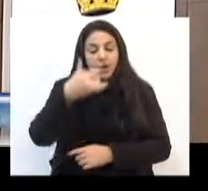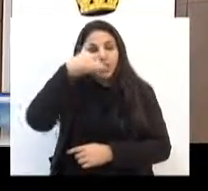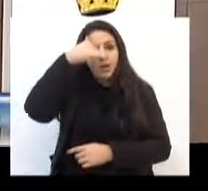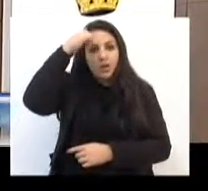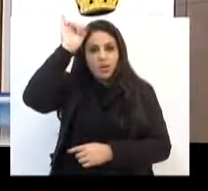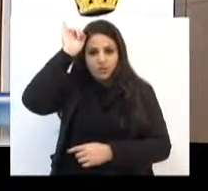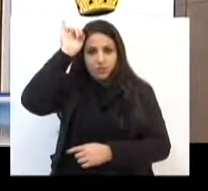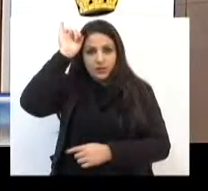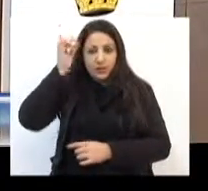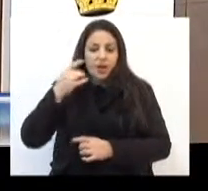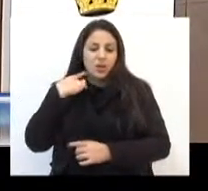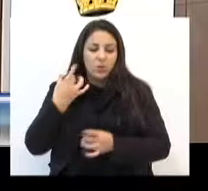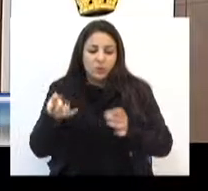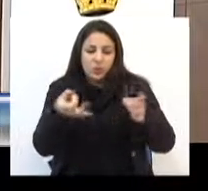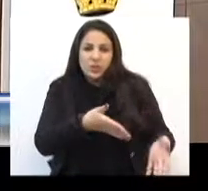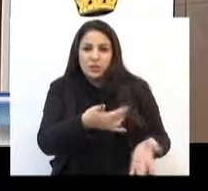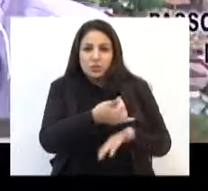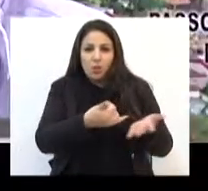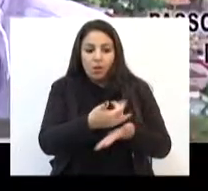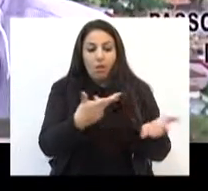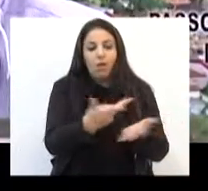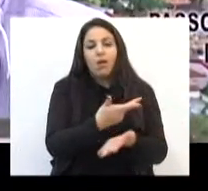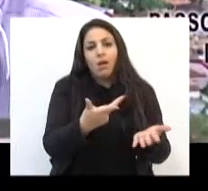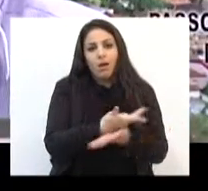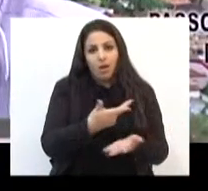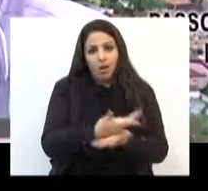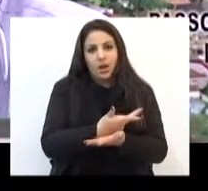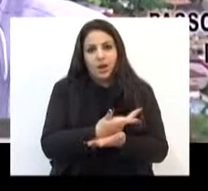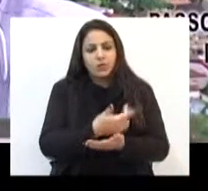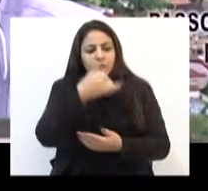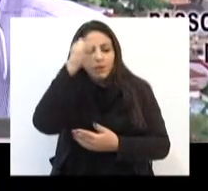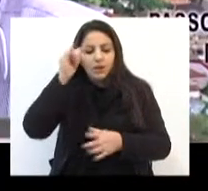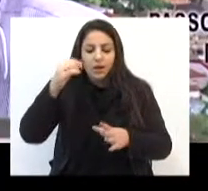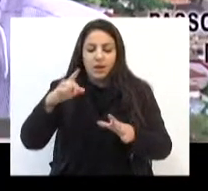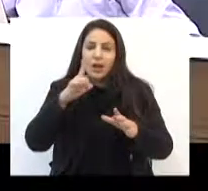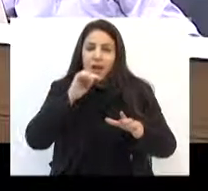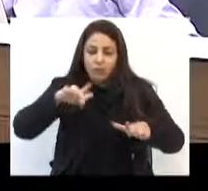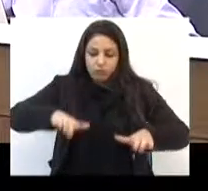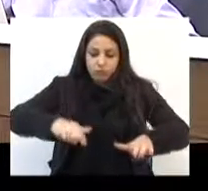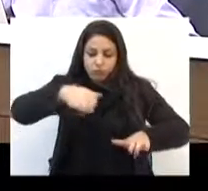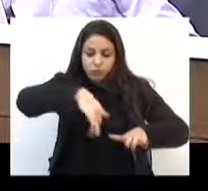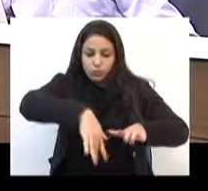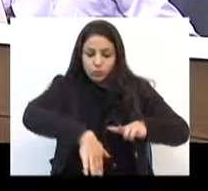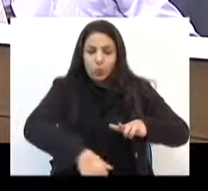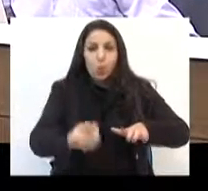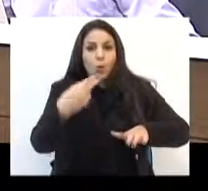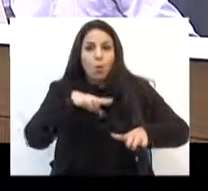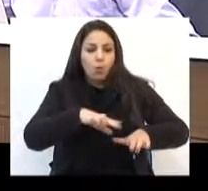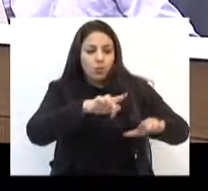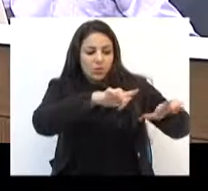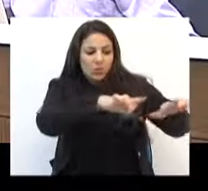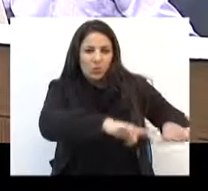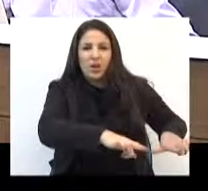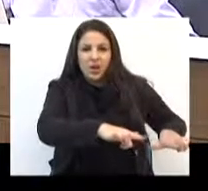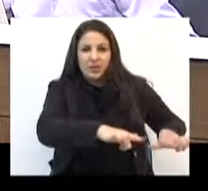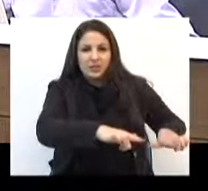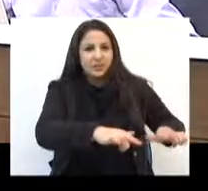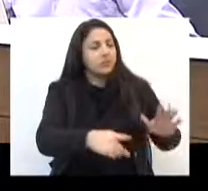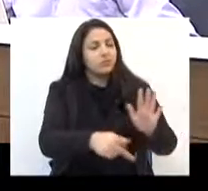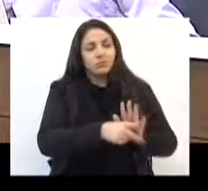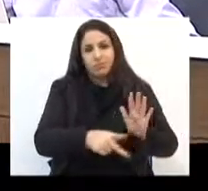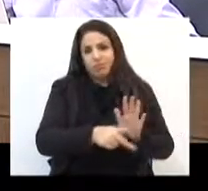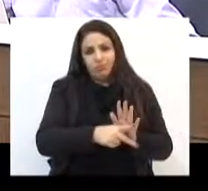Pela proposta do vereador Cláudio Rufa Soldá, ficam obrigados todos os mercados, casas de carne e